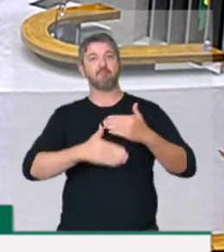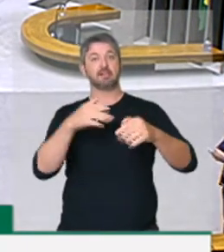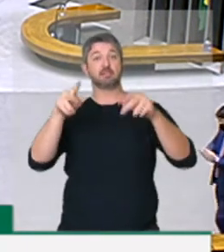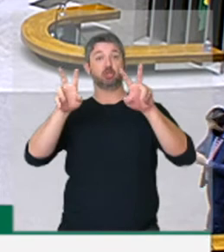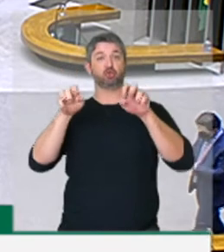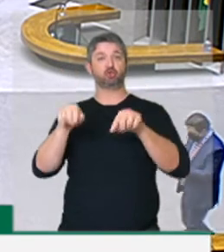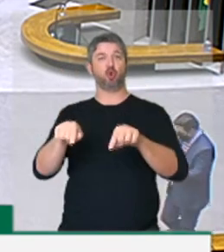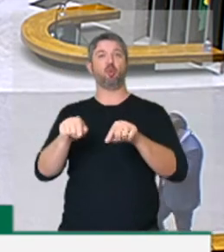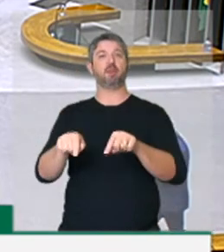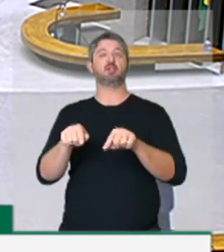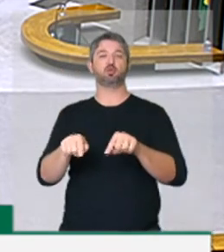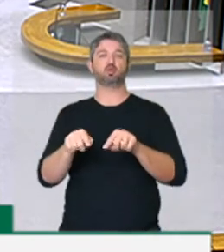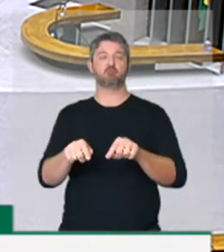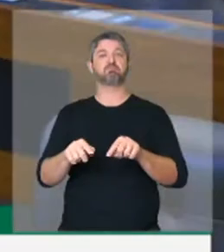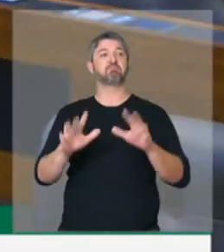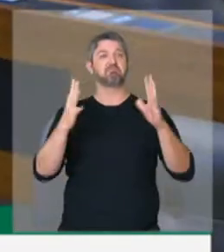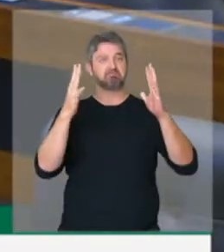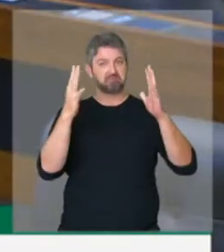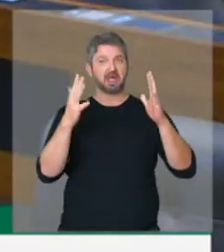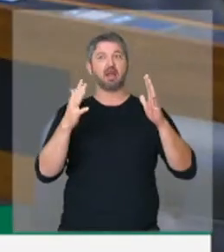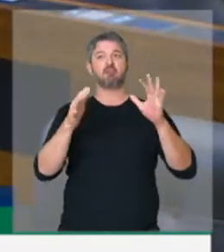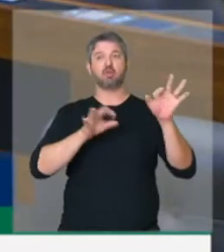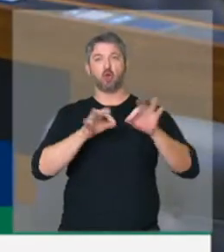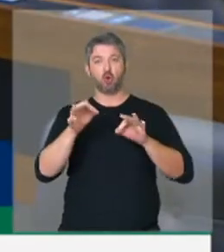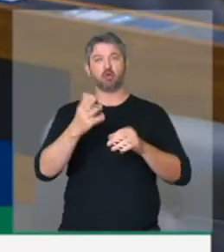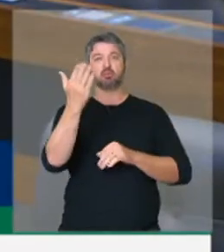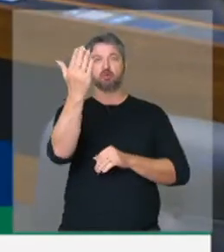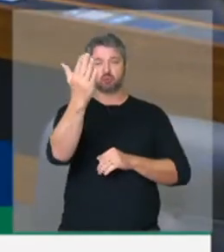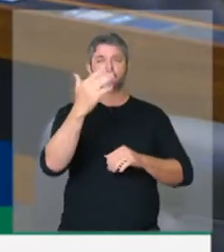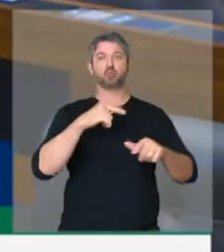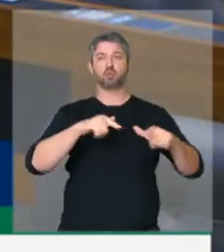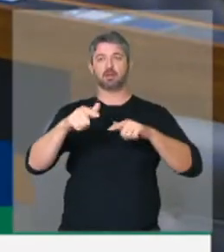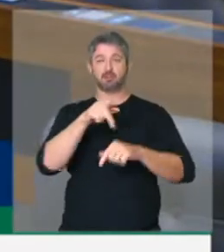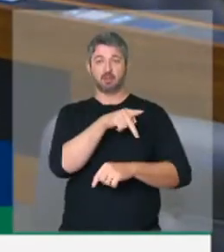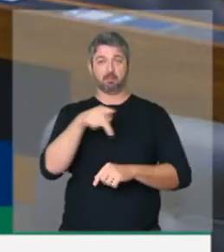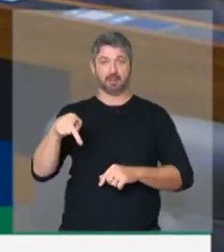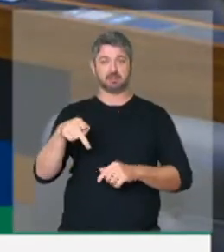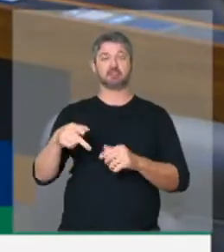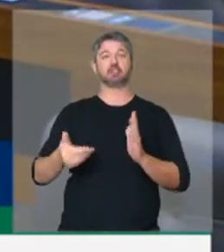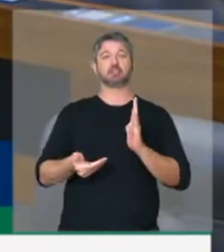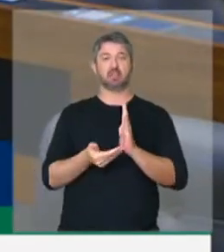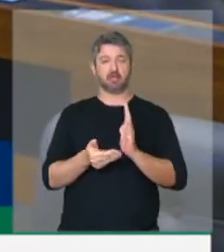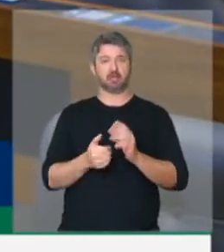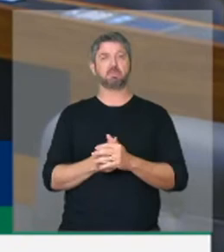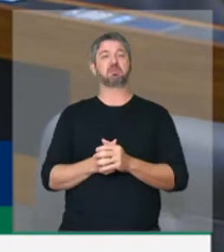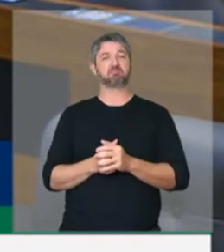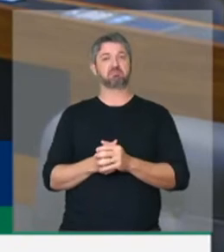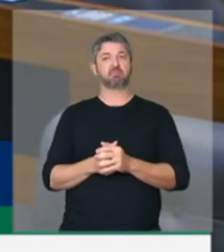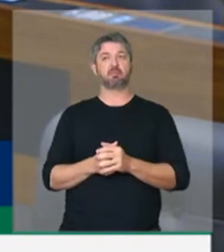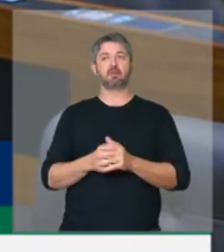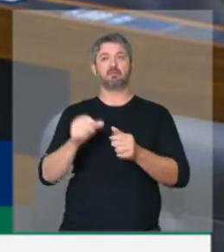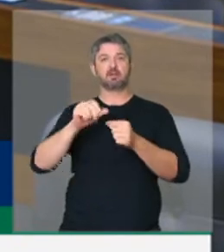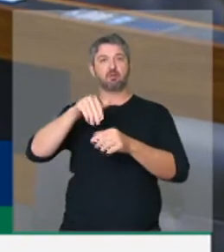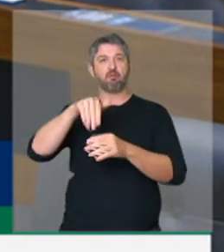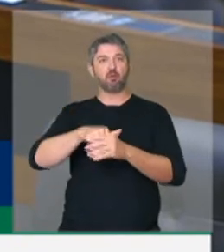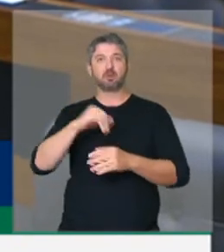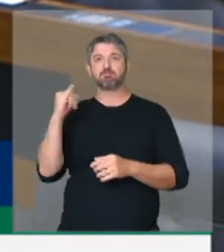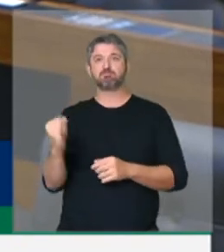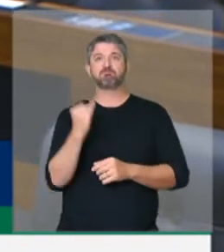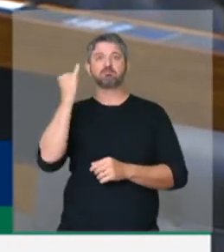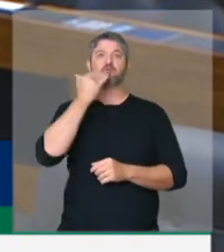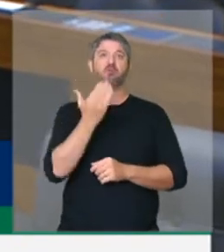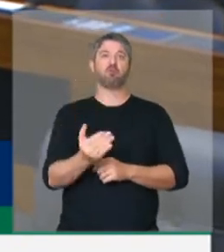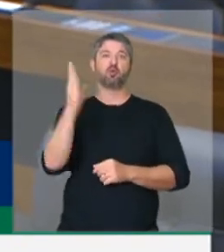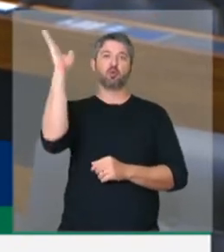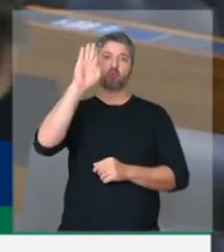pauta, parabenizando a condução de Vossa Excelência na presidência, pautando um tema tão significativo para o